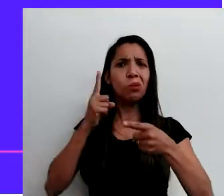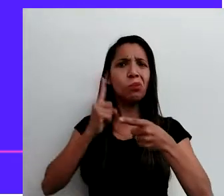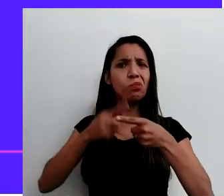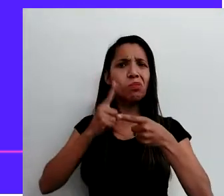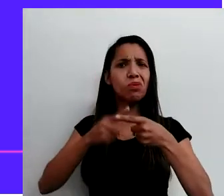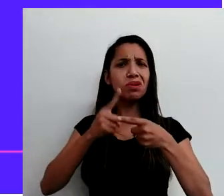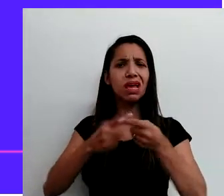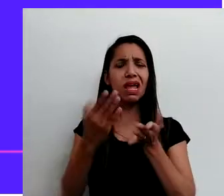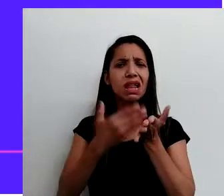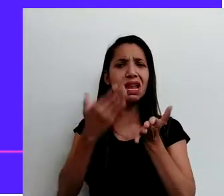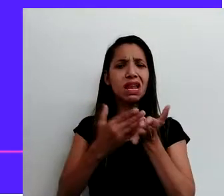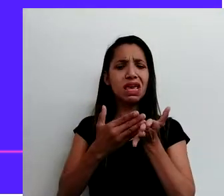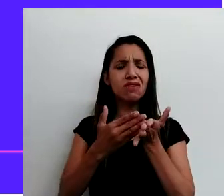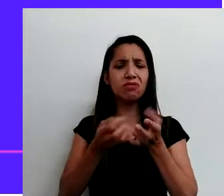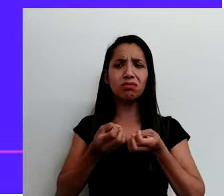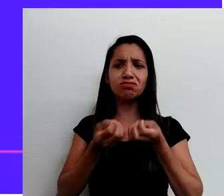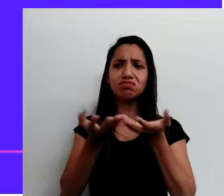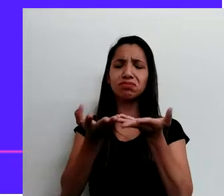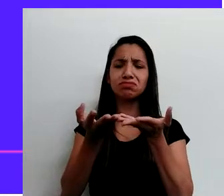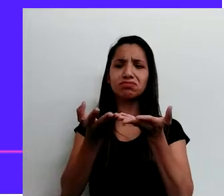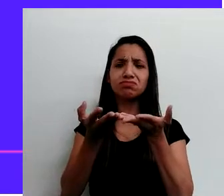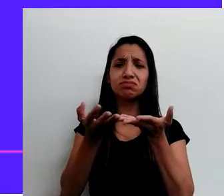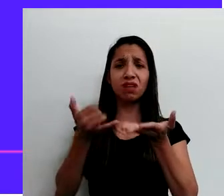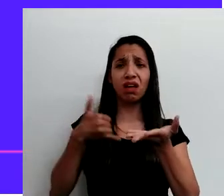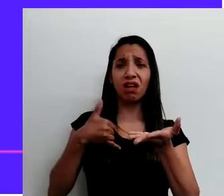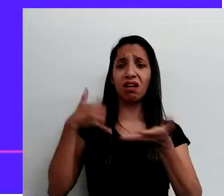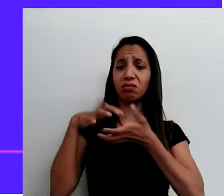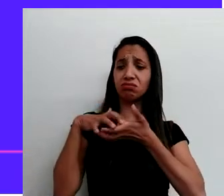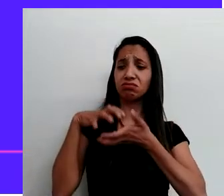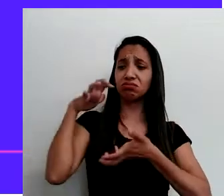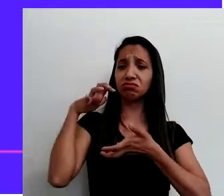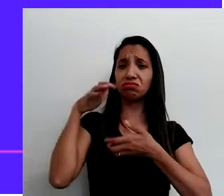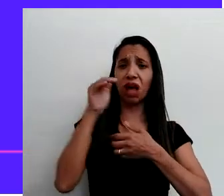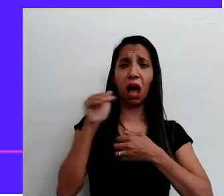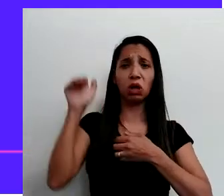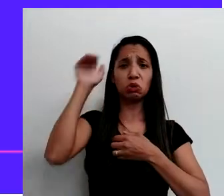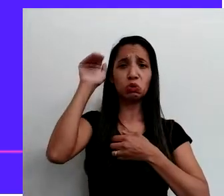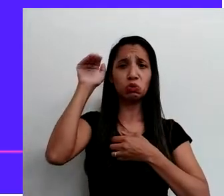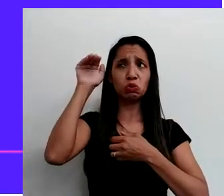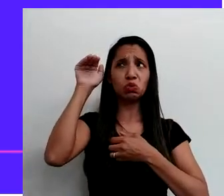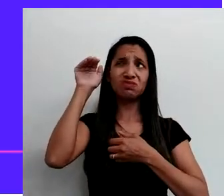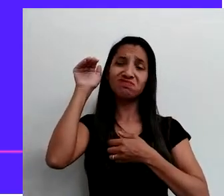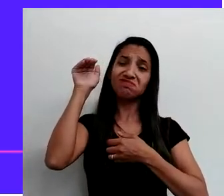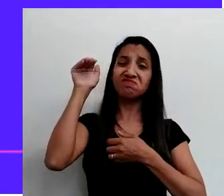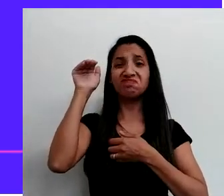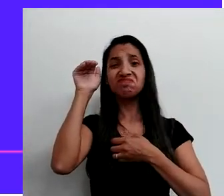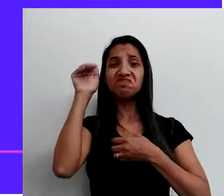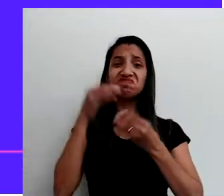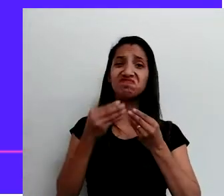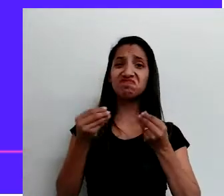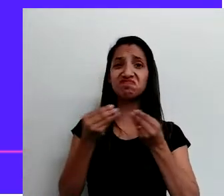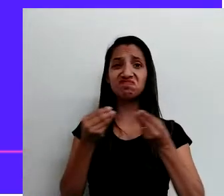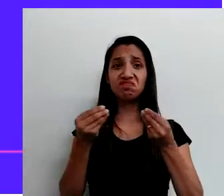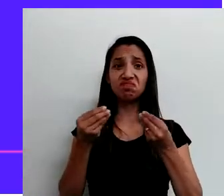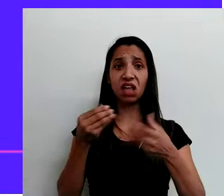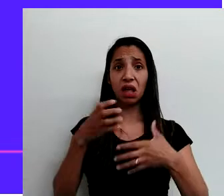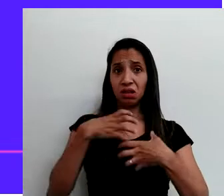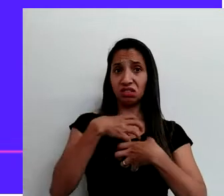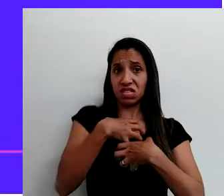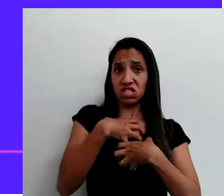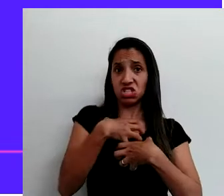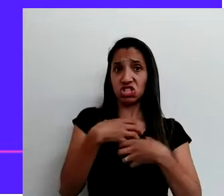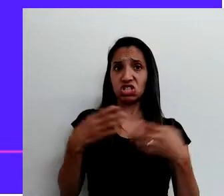adultos, né? Eu, na época, tinha uma sensação de que as pessoas, que é uma sensação que eu tenho até hoje, que as pessoas,